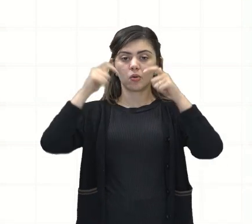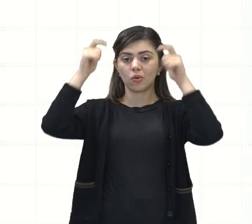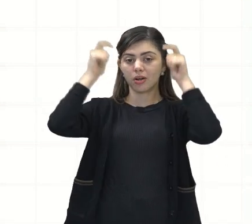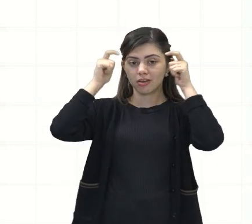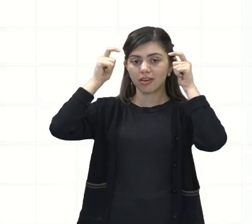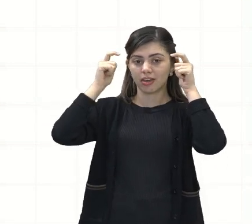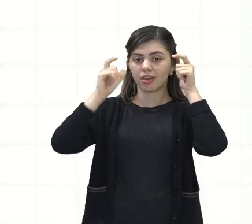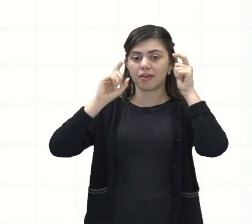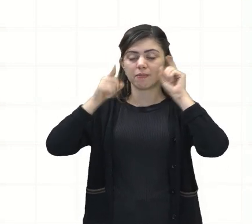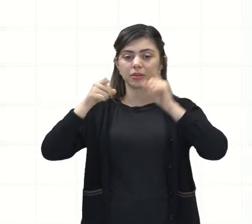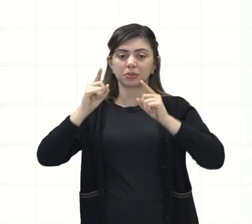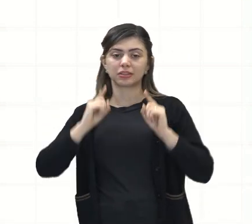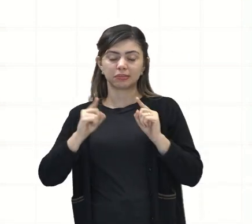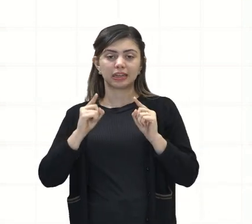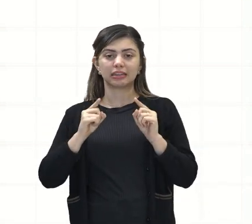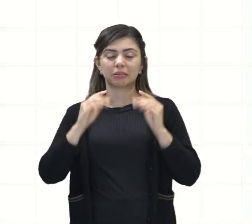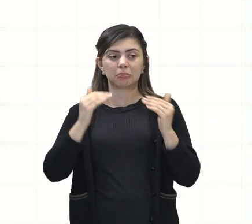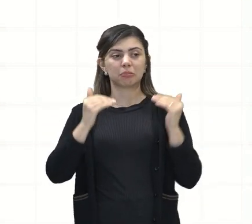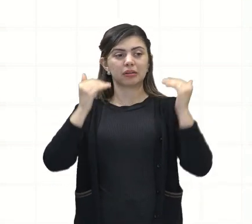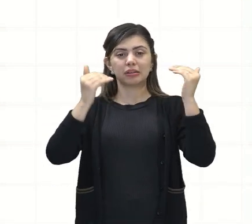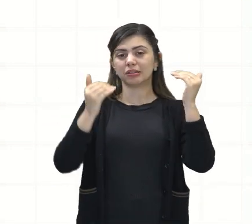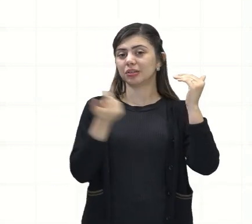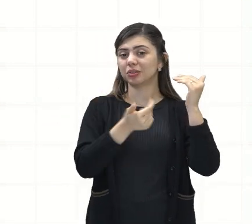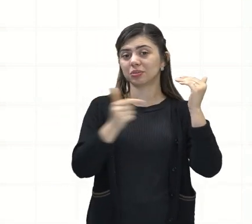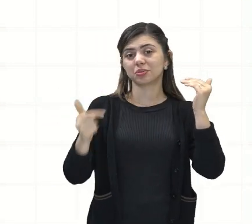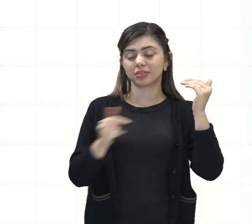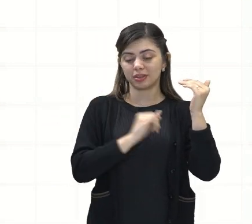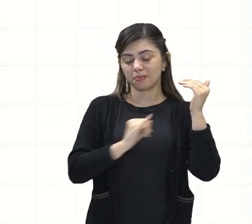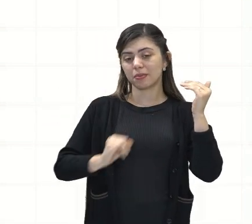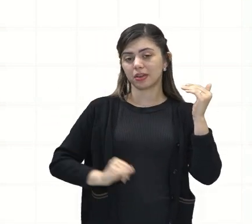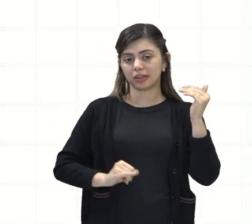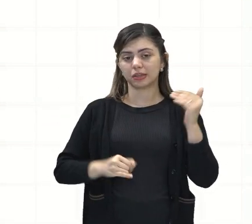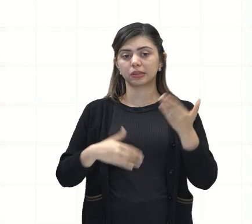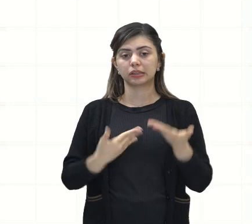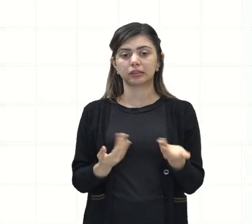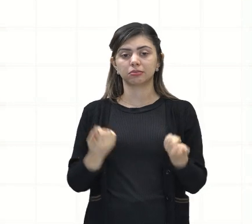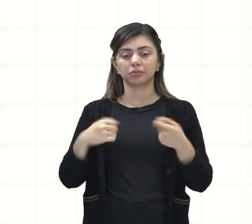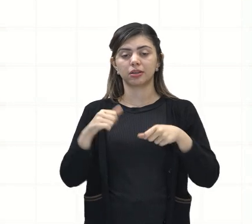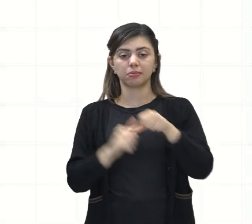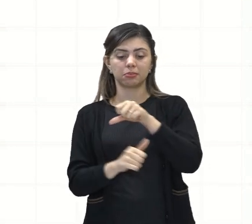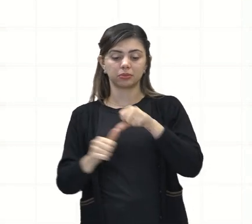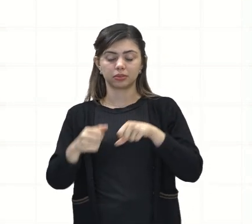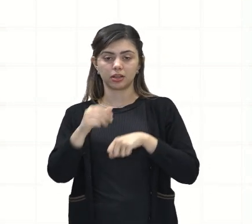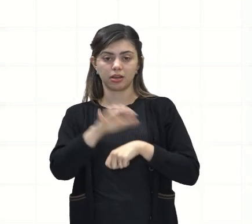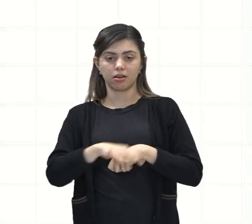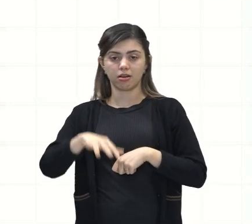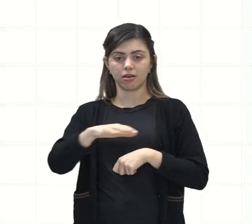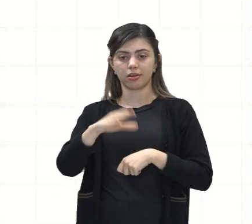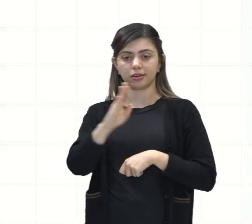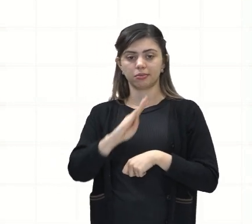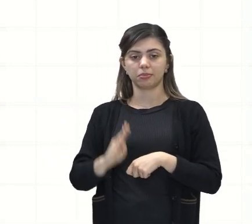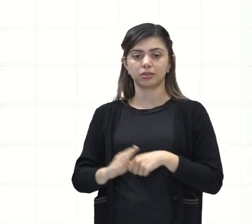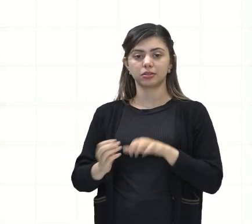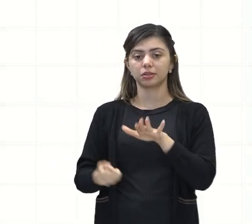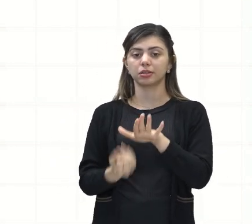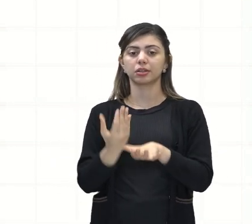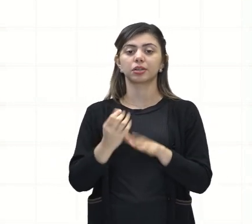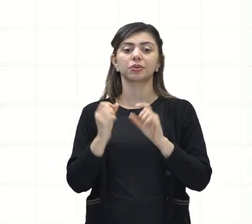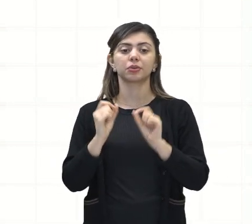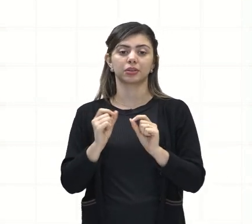né? A ausência da figura de um imperador, transformou o território brasileiro em um